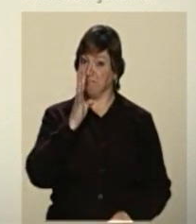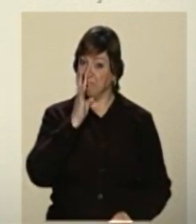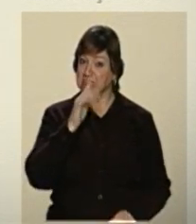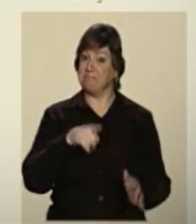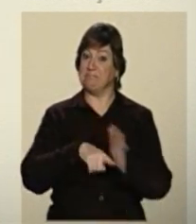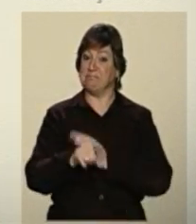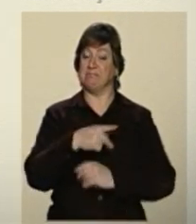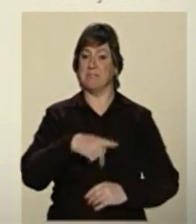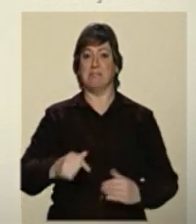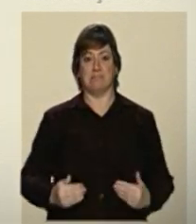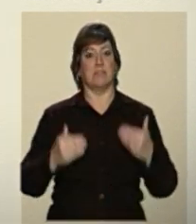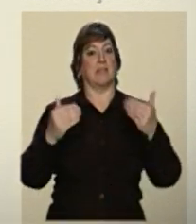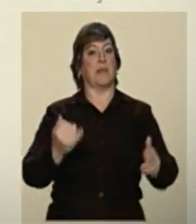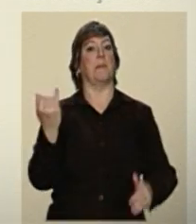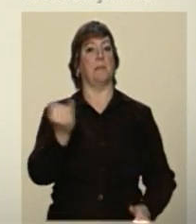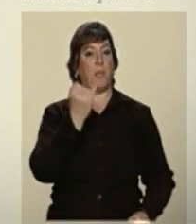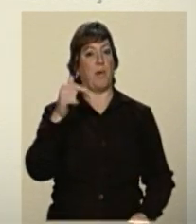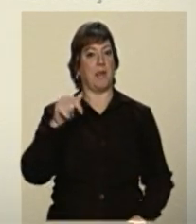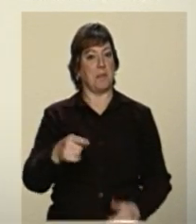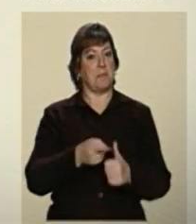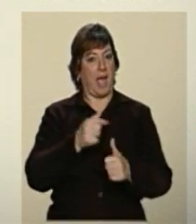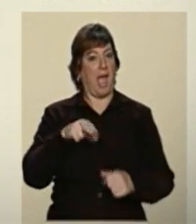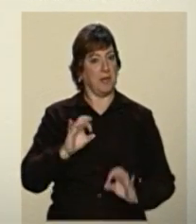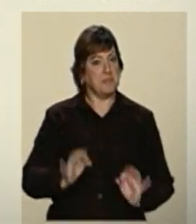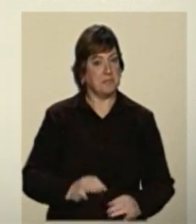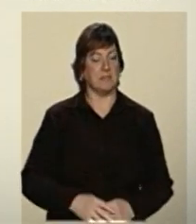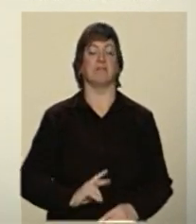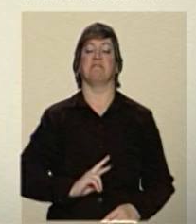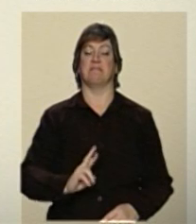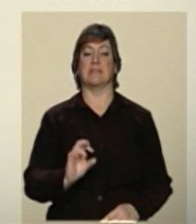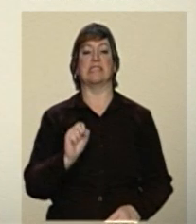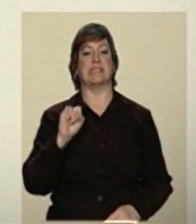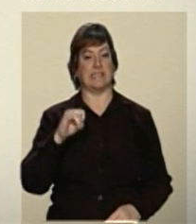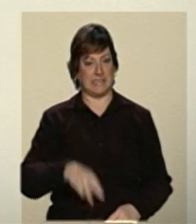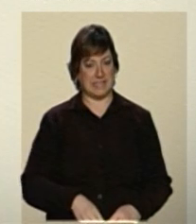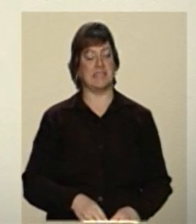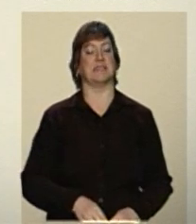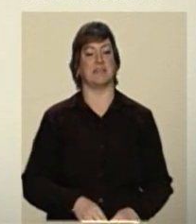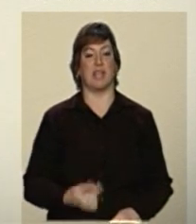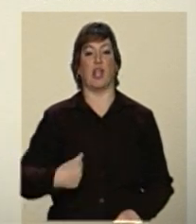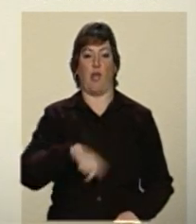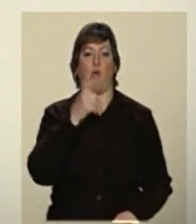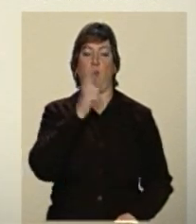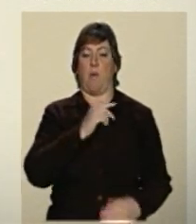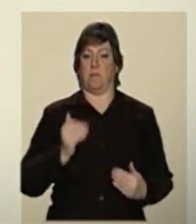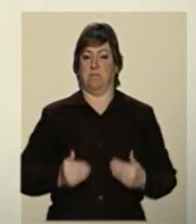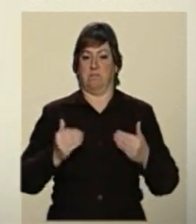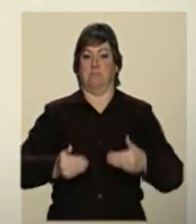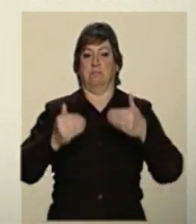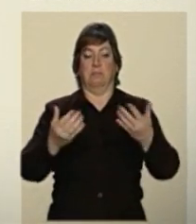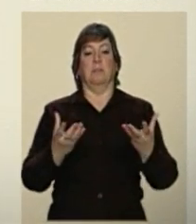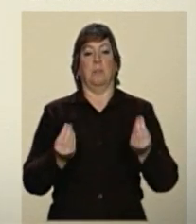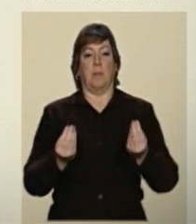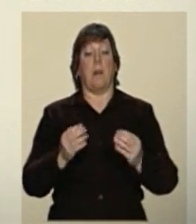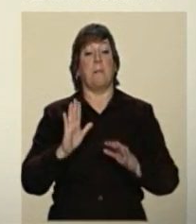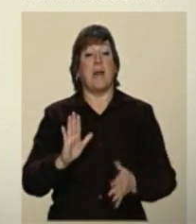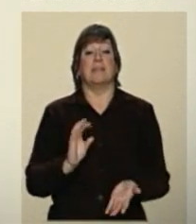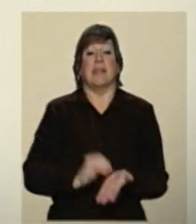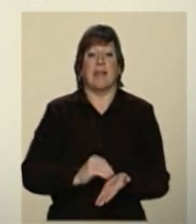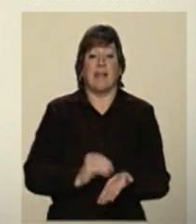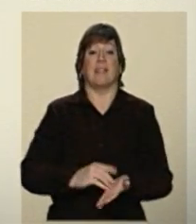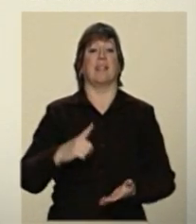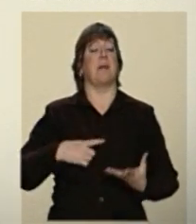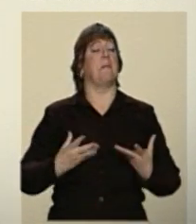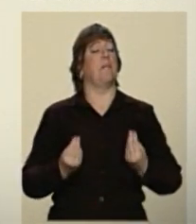as importantes nesse primeiro ano hein Olha Max realmente tivemos grandes conquistas mas ainda temos